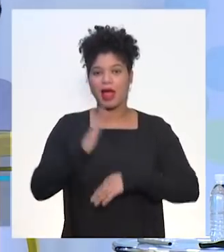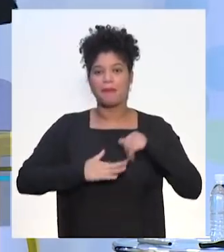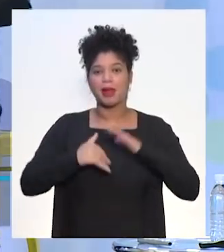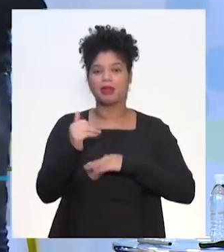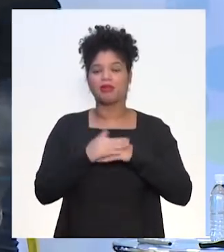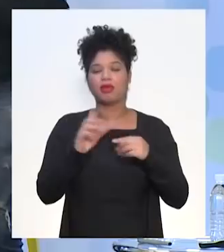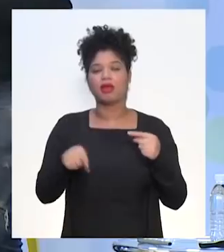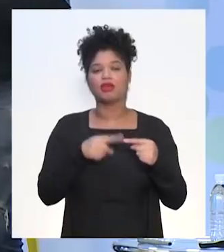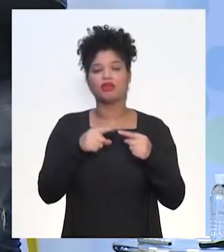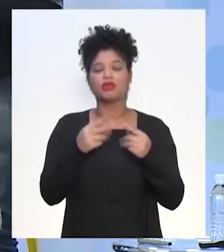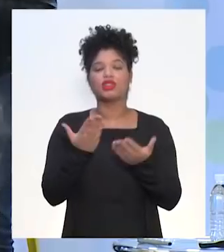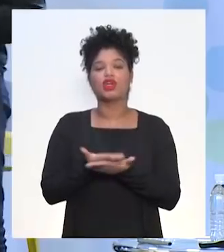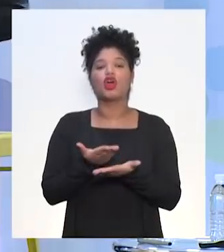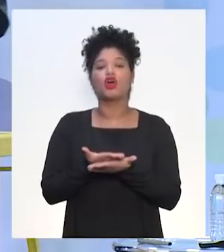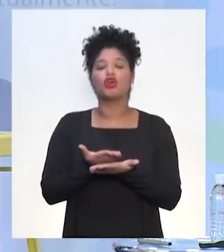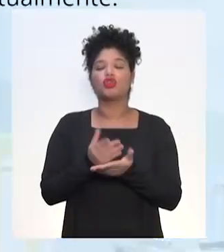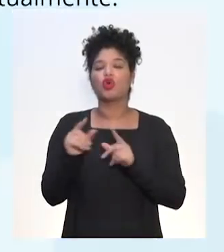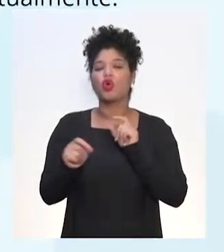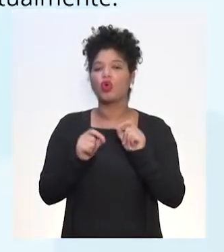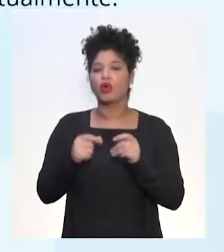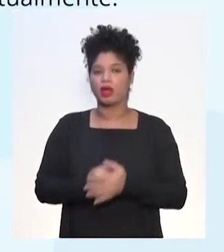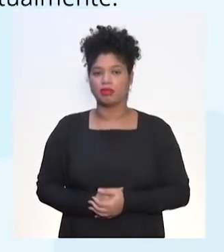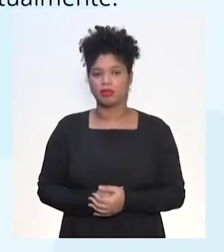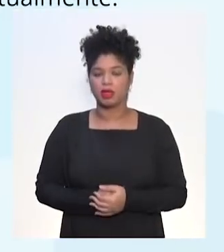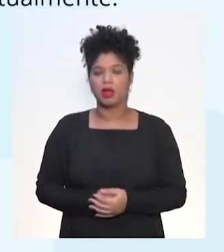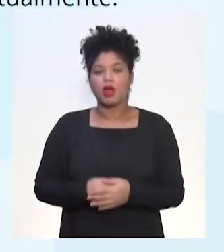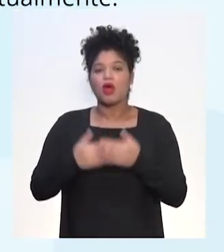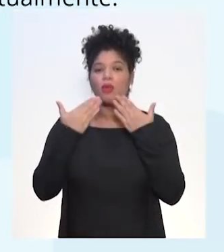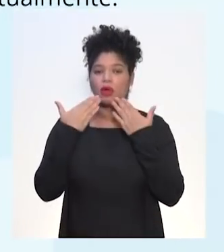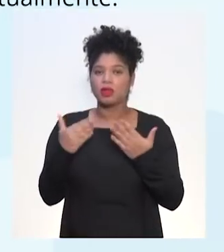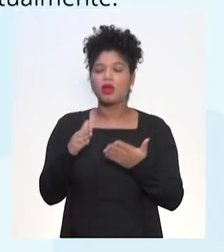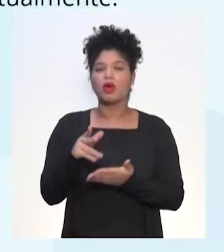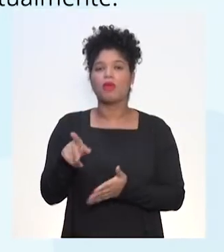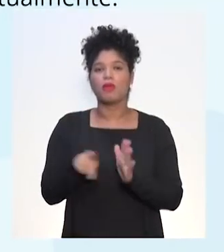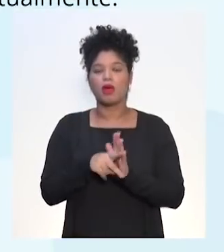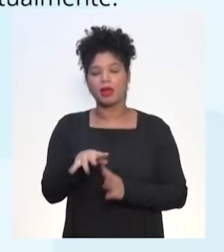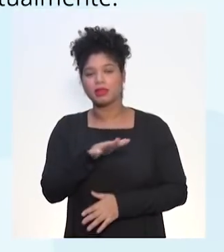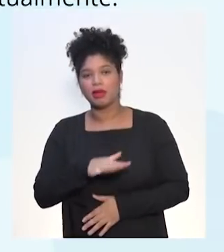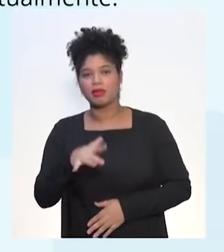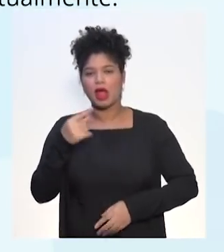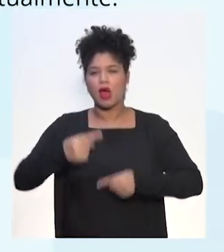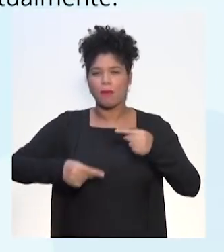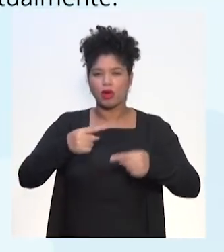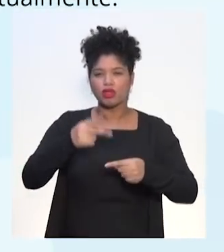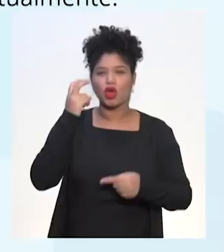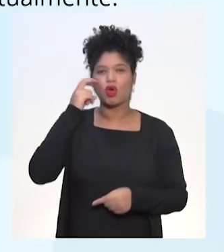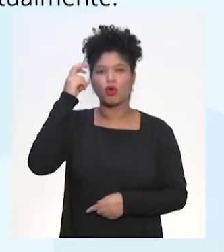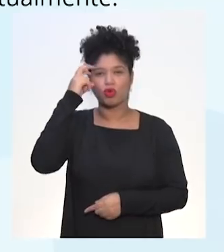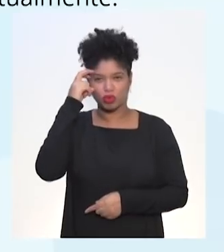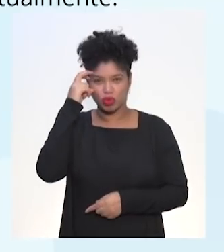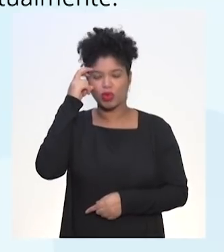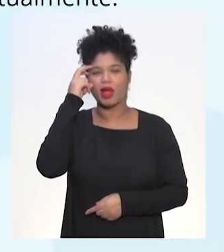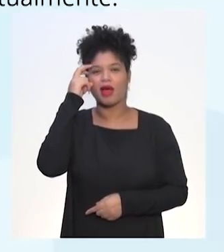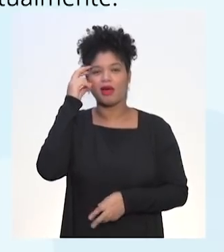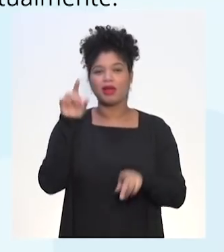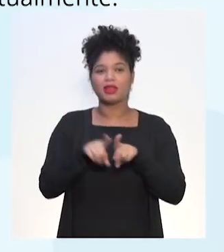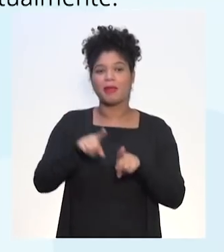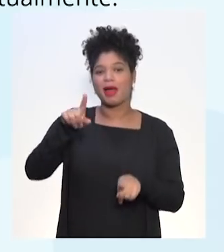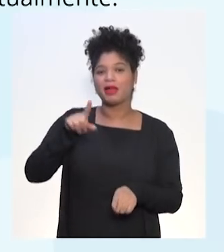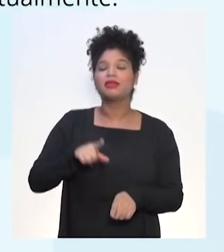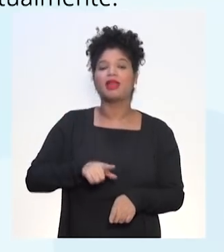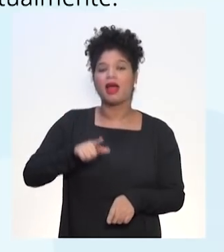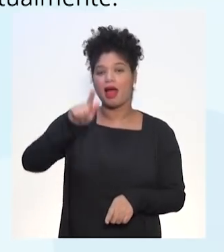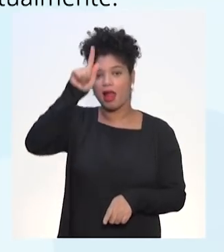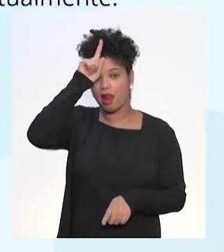vai trabalhar hoje. Os objetivos apresentar o cenário político, social, econômico e cultural da Alemanha durante a República de